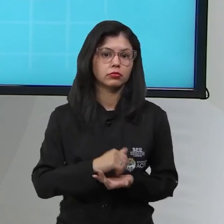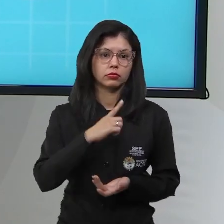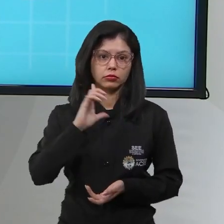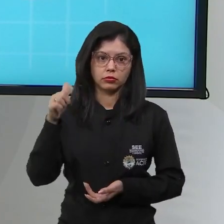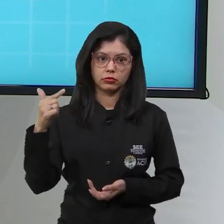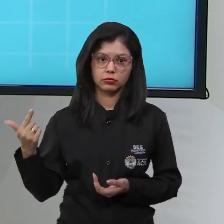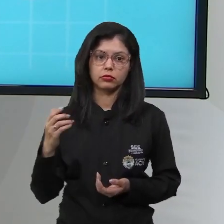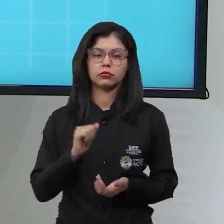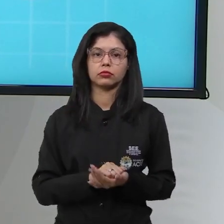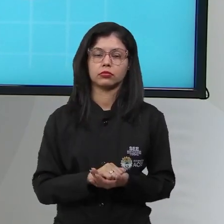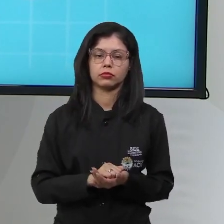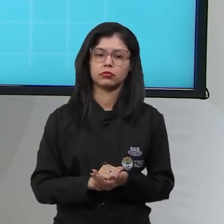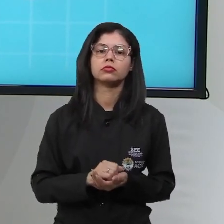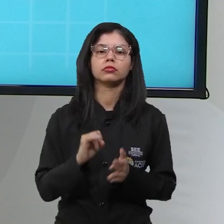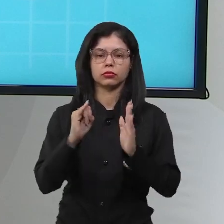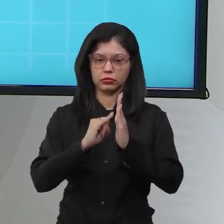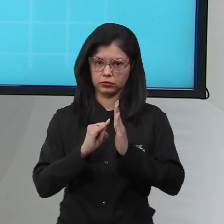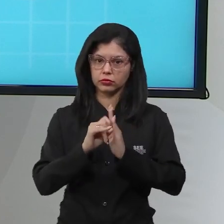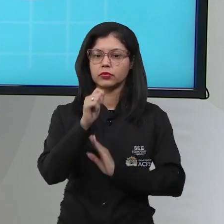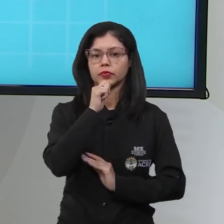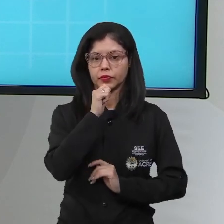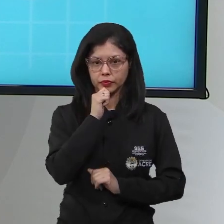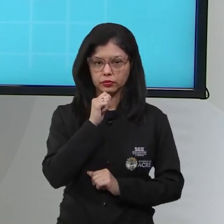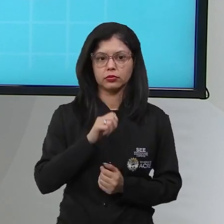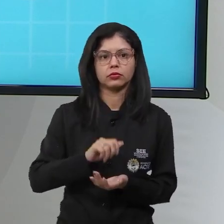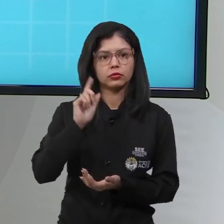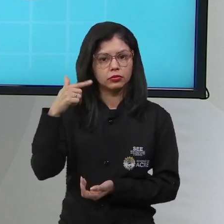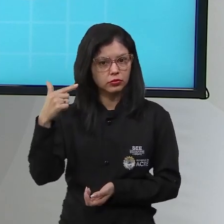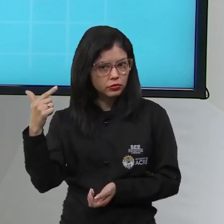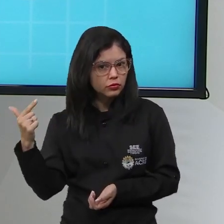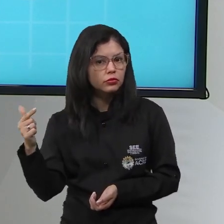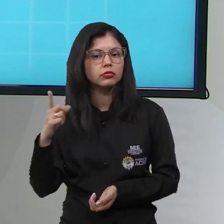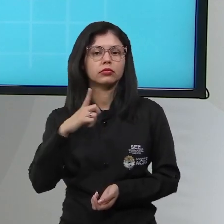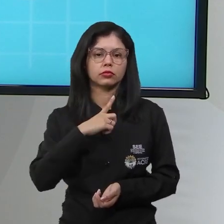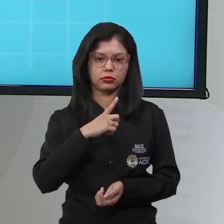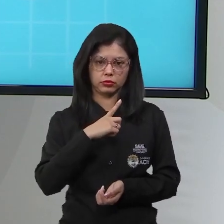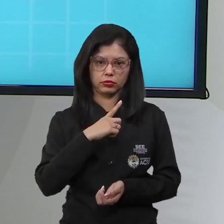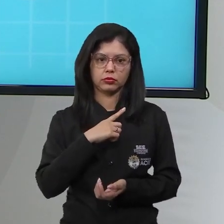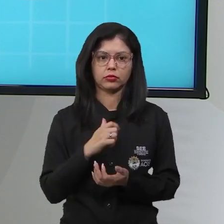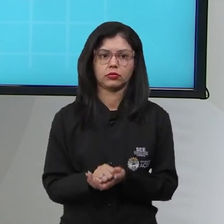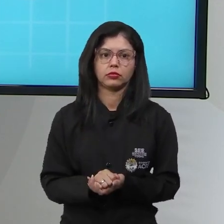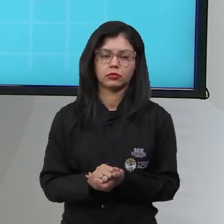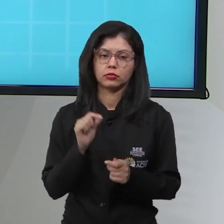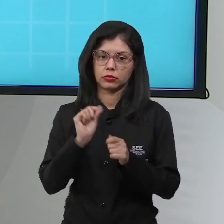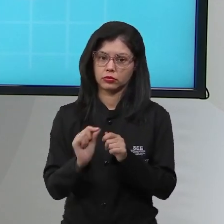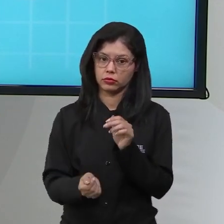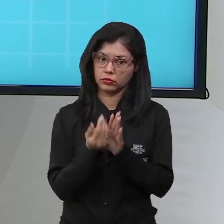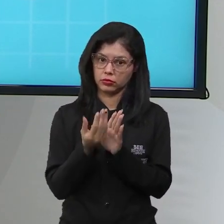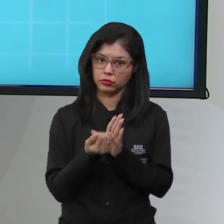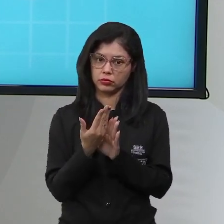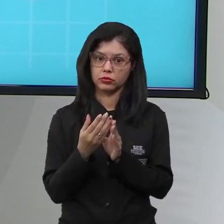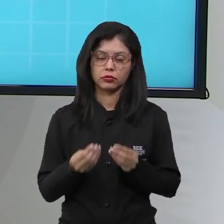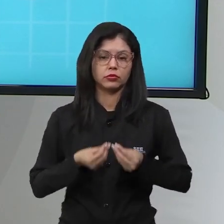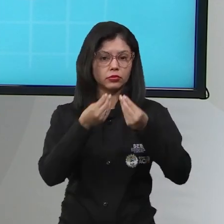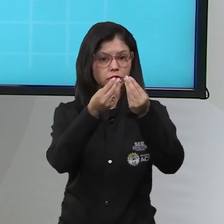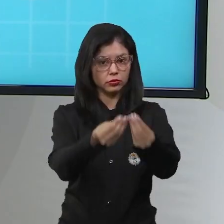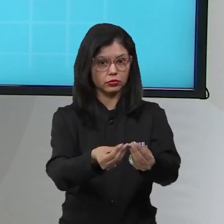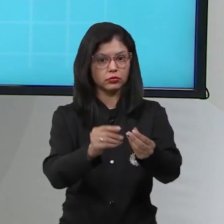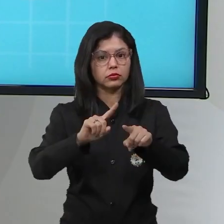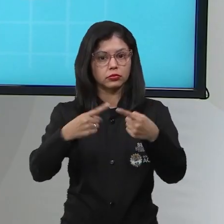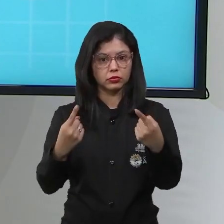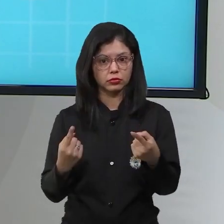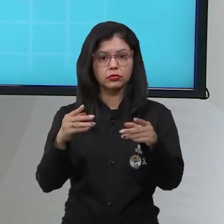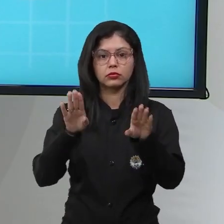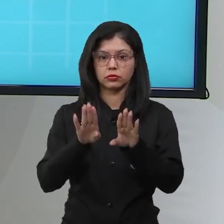Existem outros órgãos, ainda há outras instituições que são fornecedoras, não só fornecedoras,